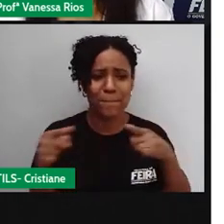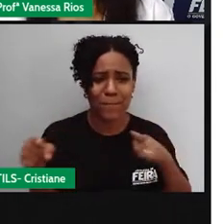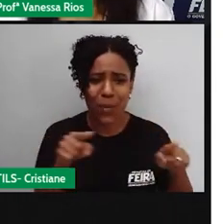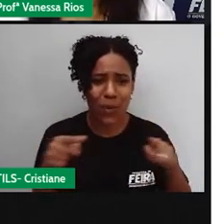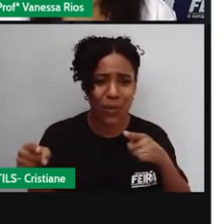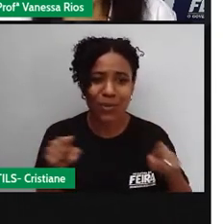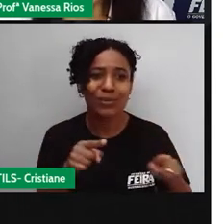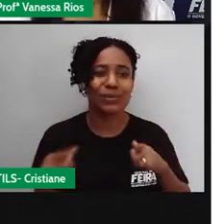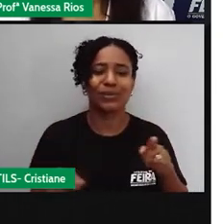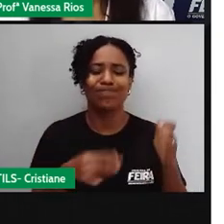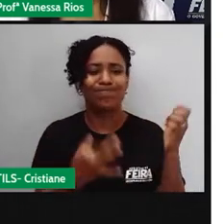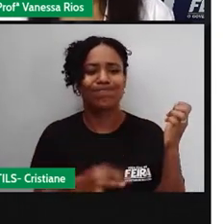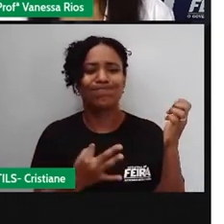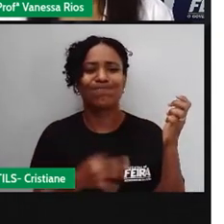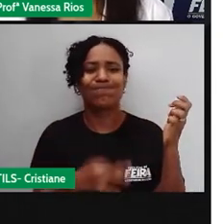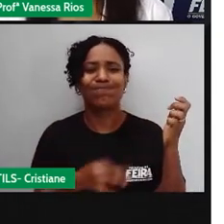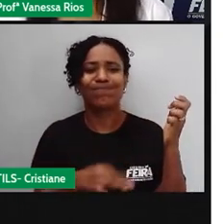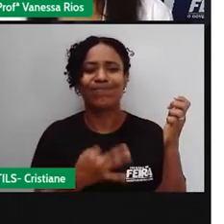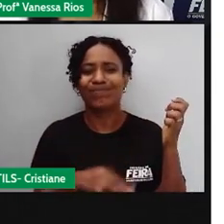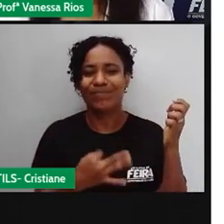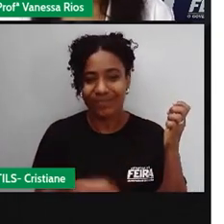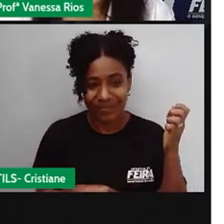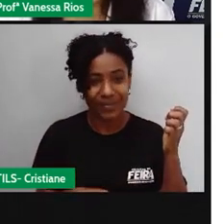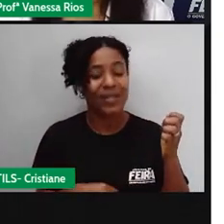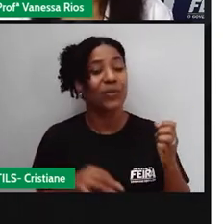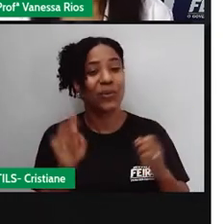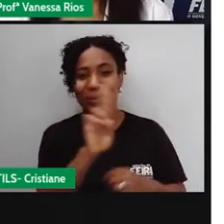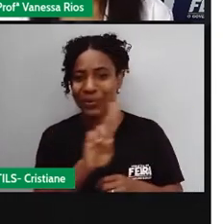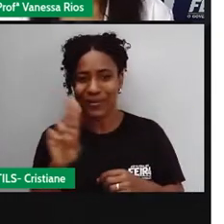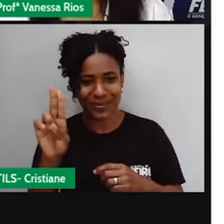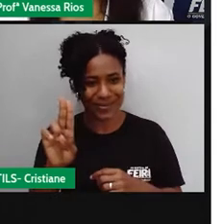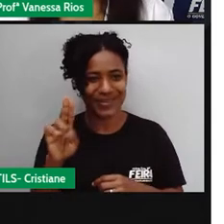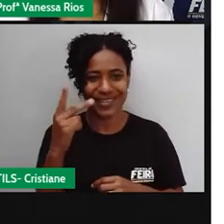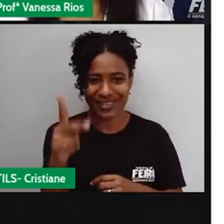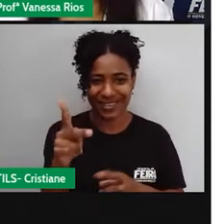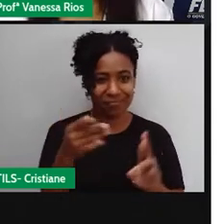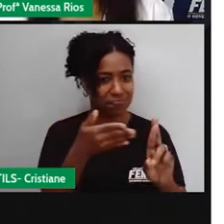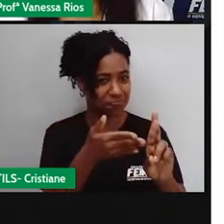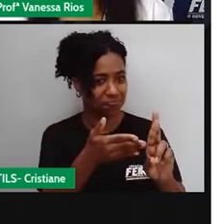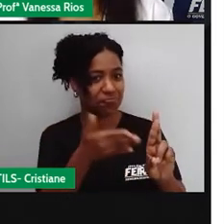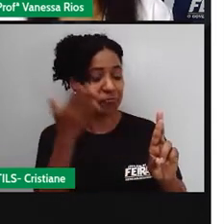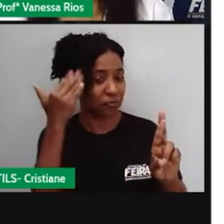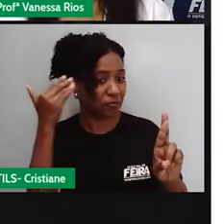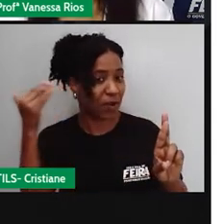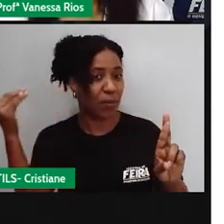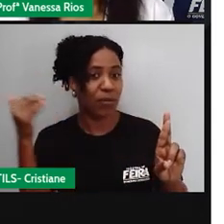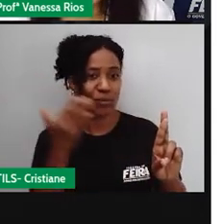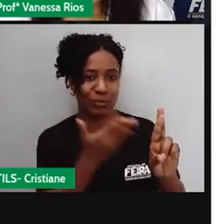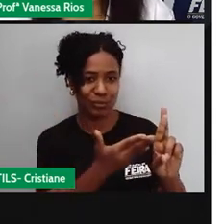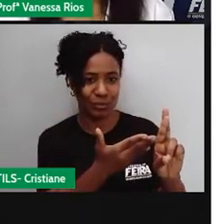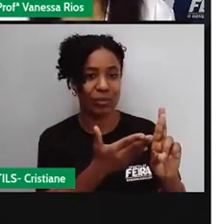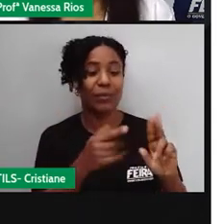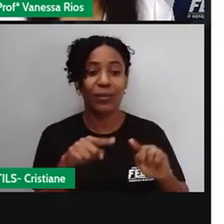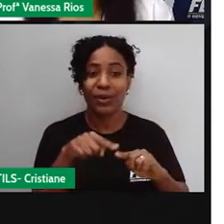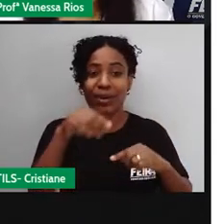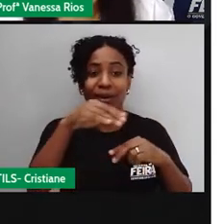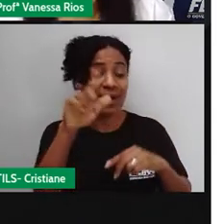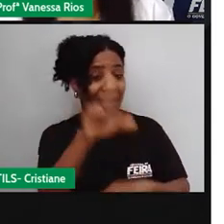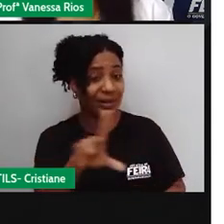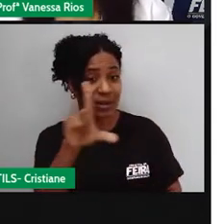de repentista. Então, é um nome sempre lembrado quando se fala em literatura popular do Nordeste